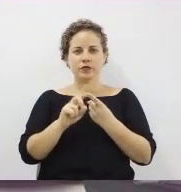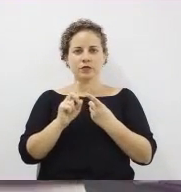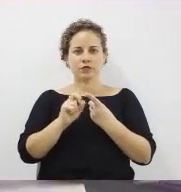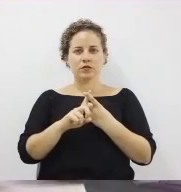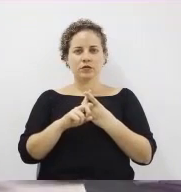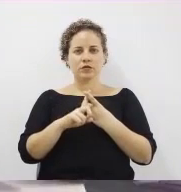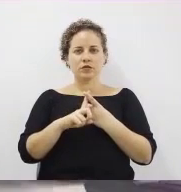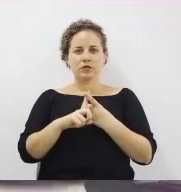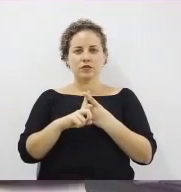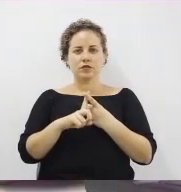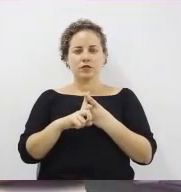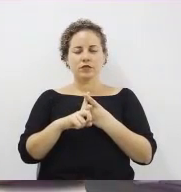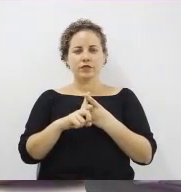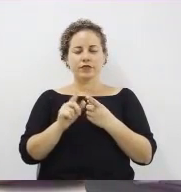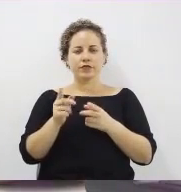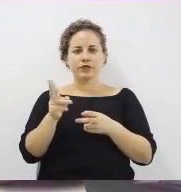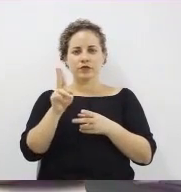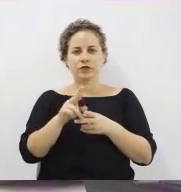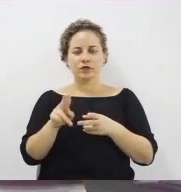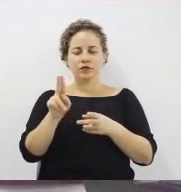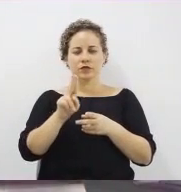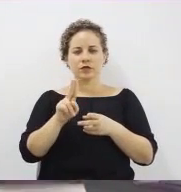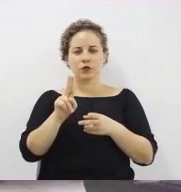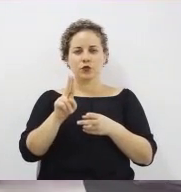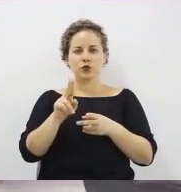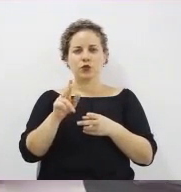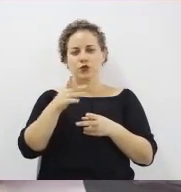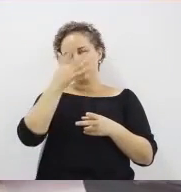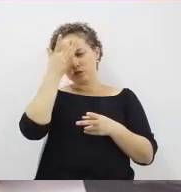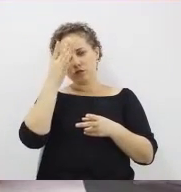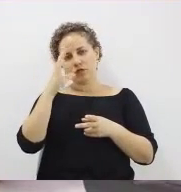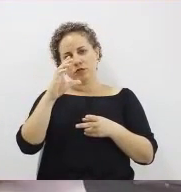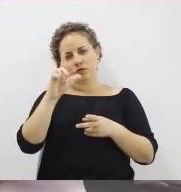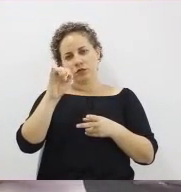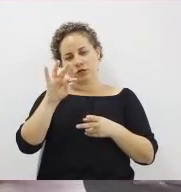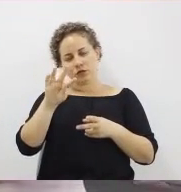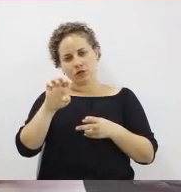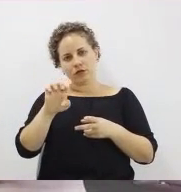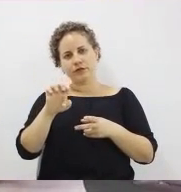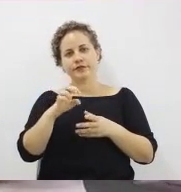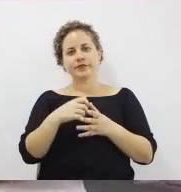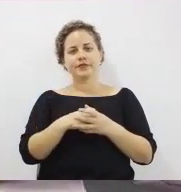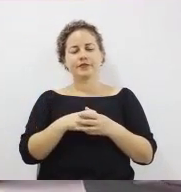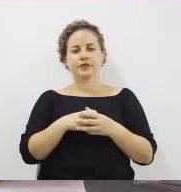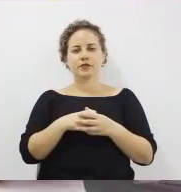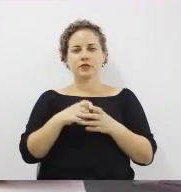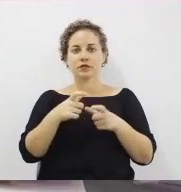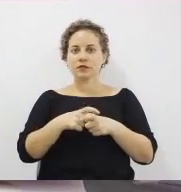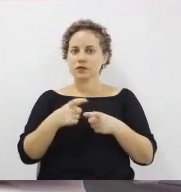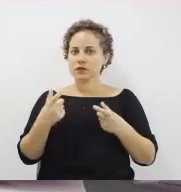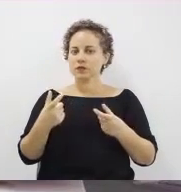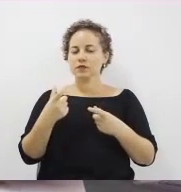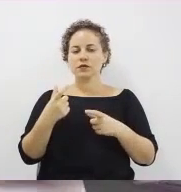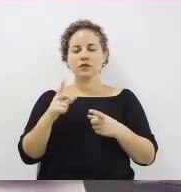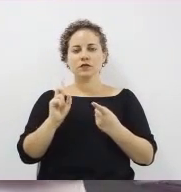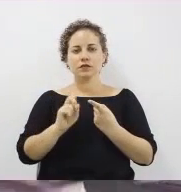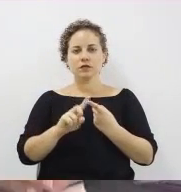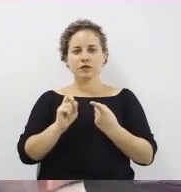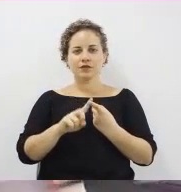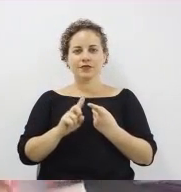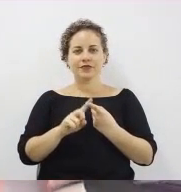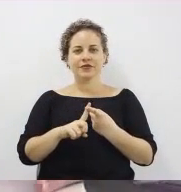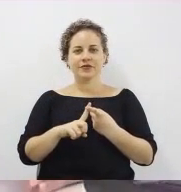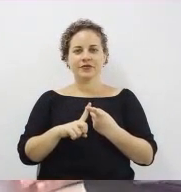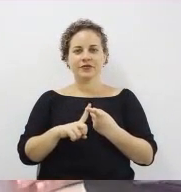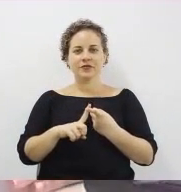de atender às exigências dos clientes. Então, nós vemos aqui que é um conceito amplo, complexo e que